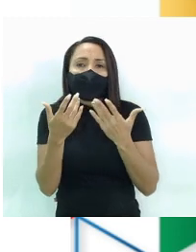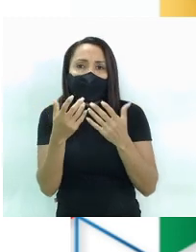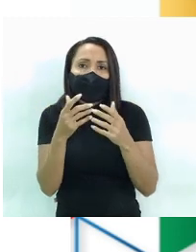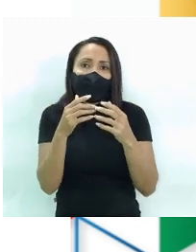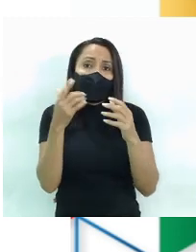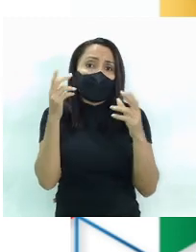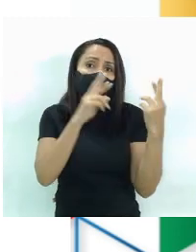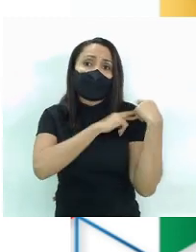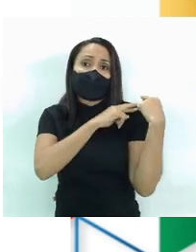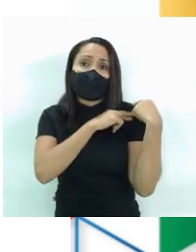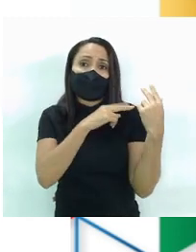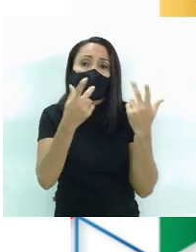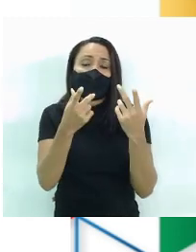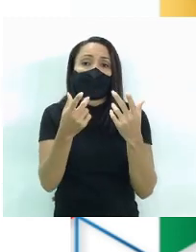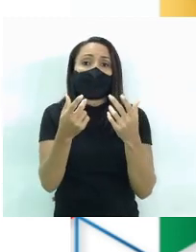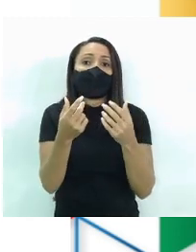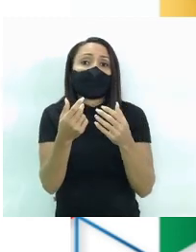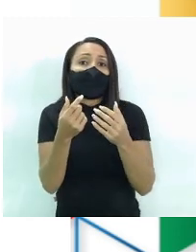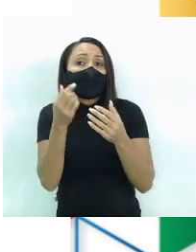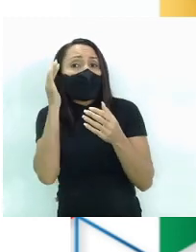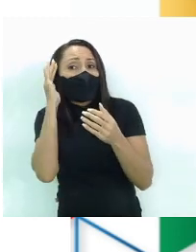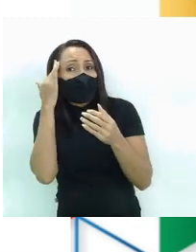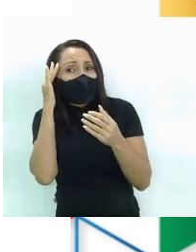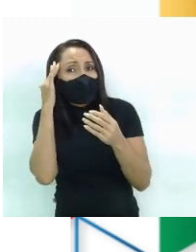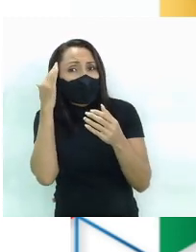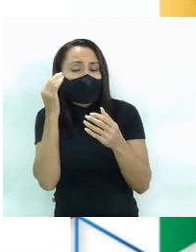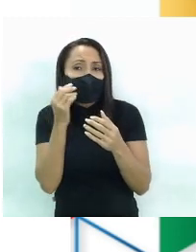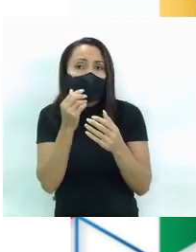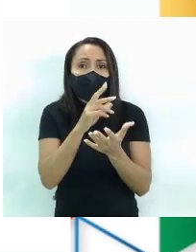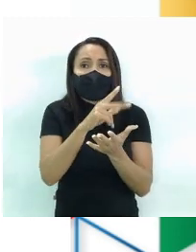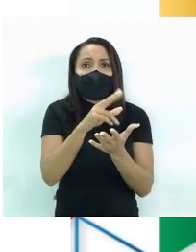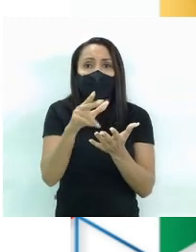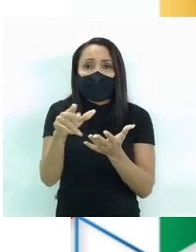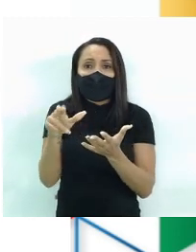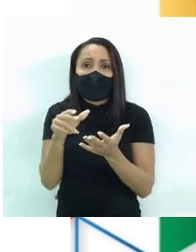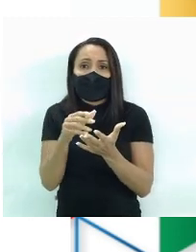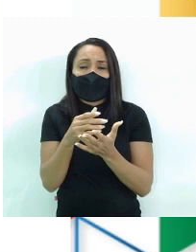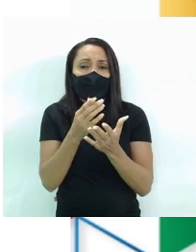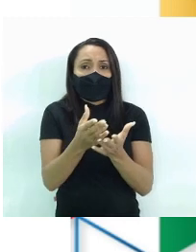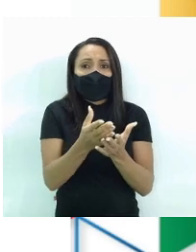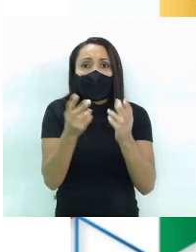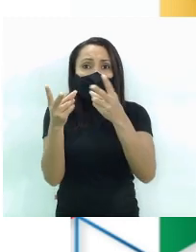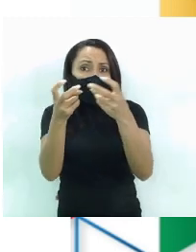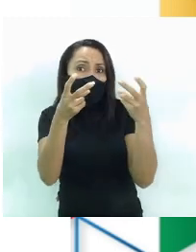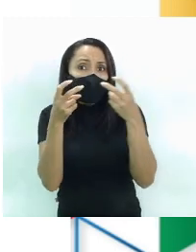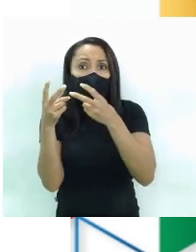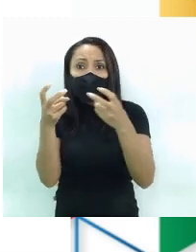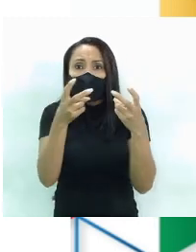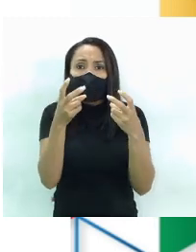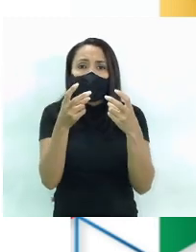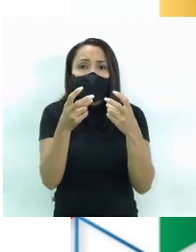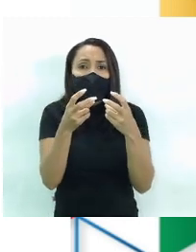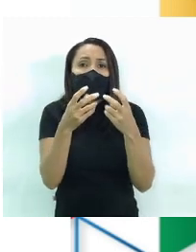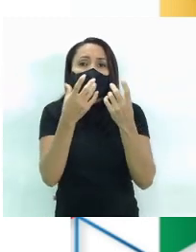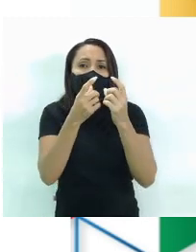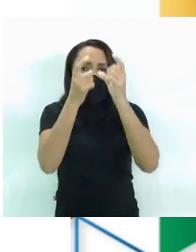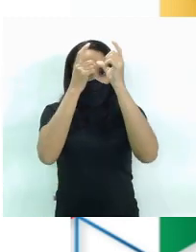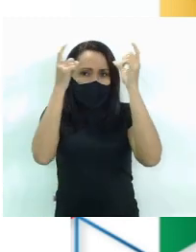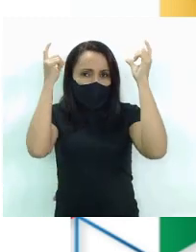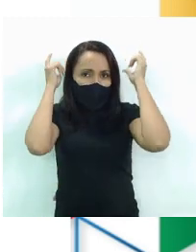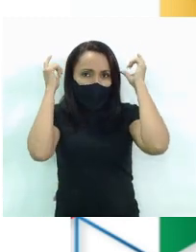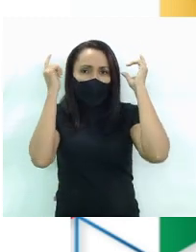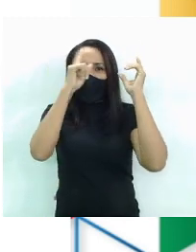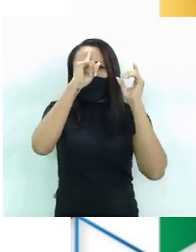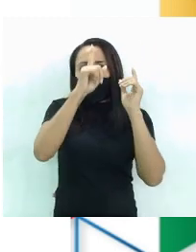de receber e interpretar inúmeros sinais enviados pelo organismo pelo exterior, né? Então, o cérebro é o comando, é